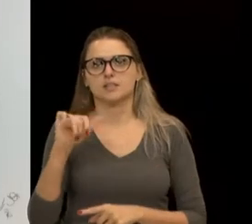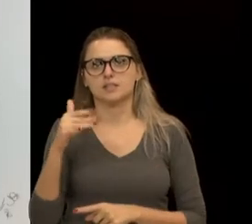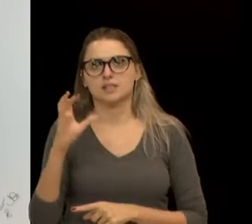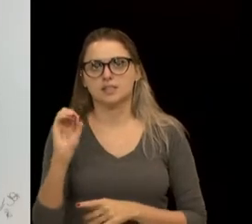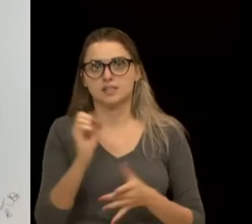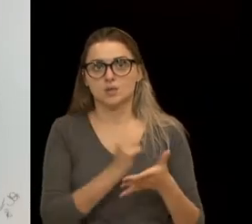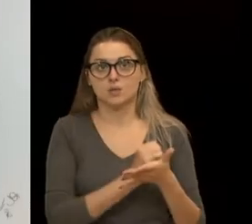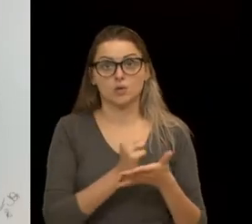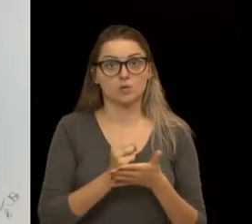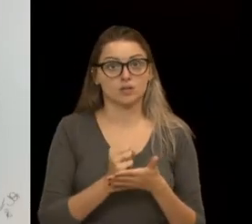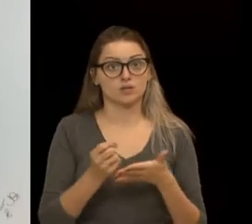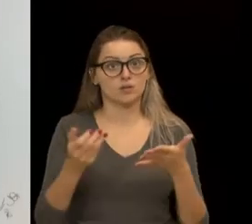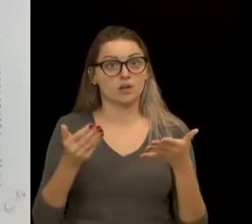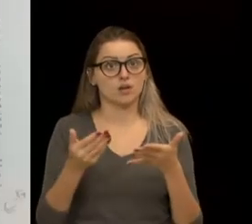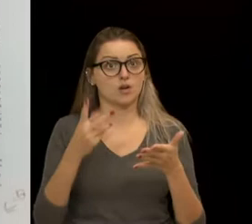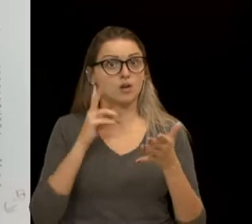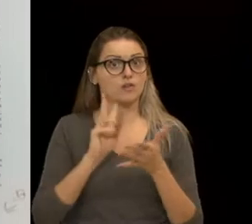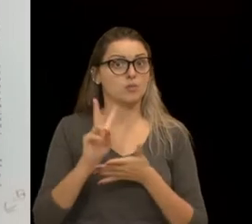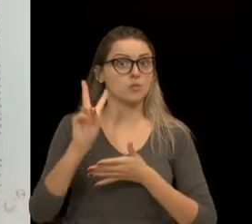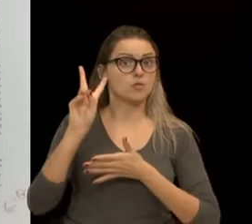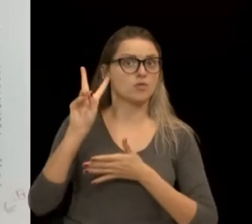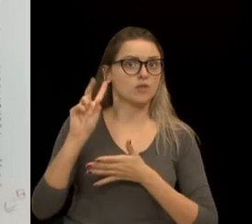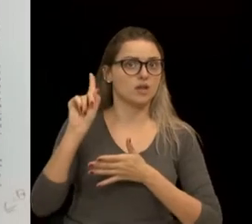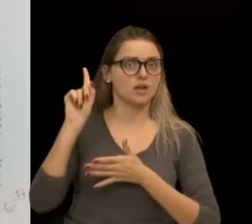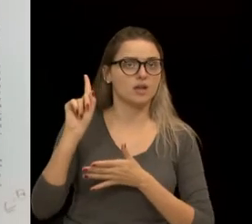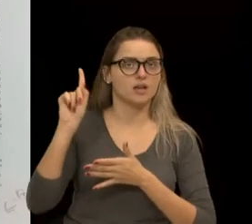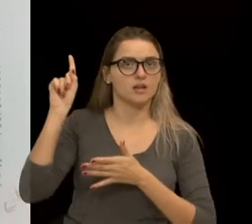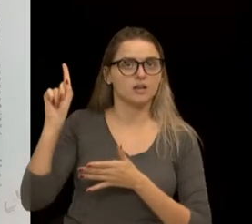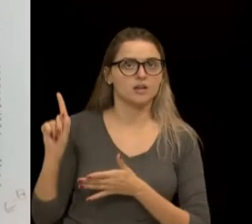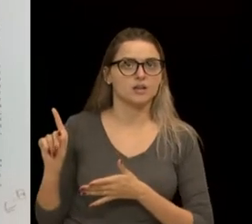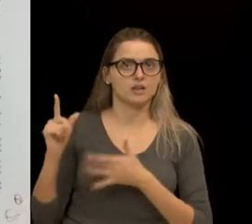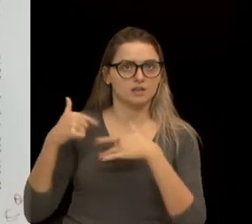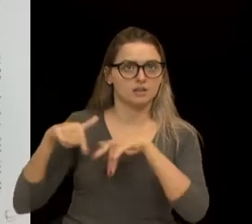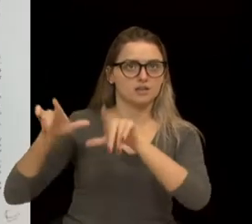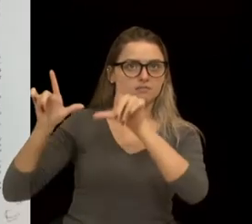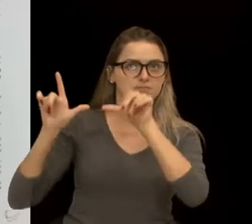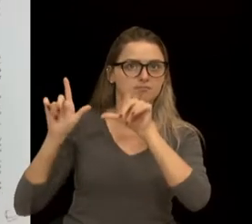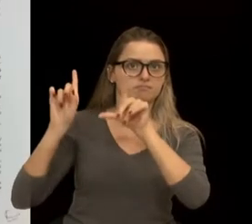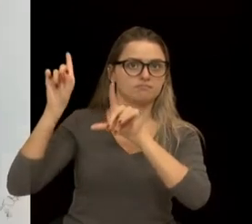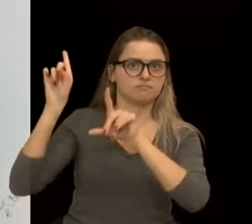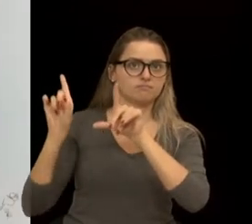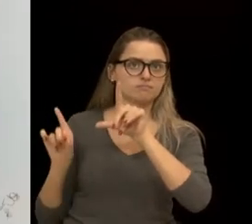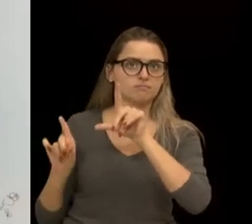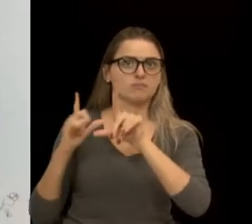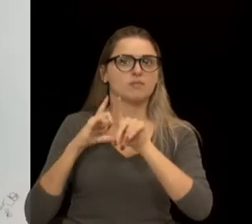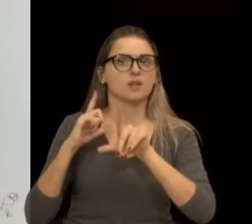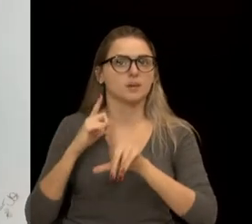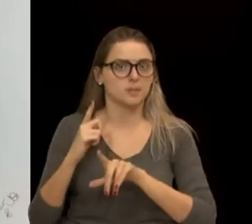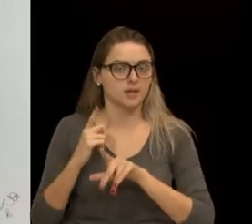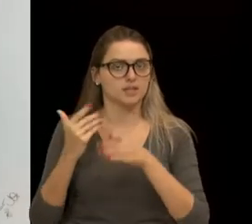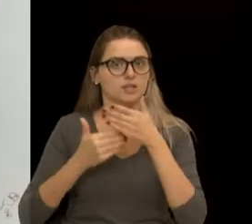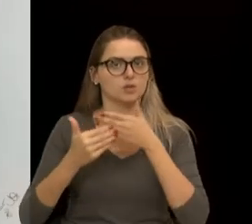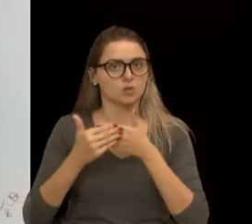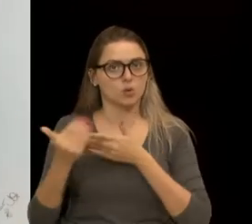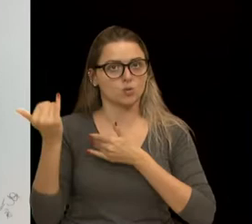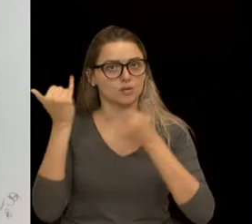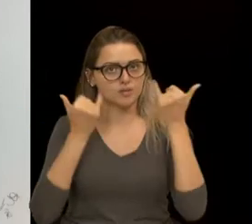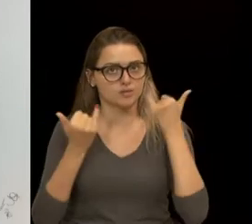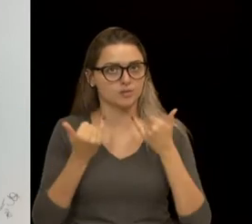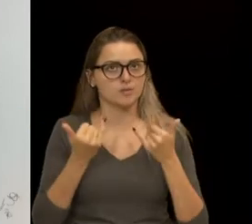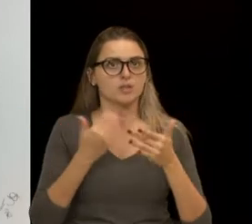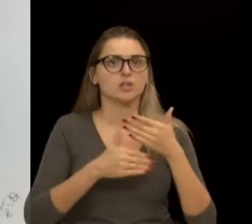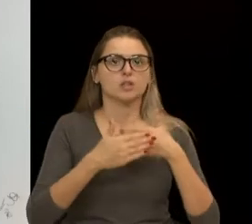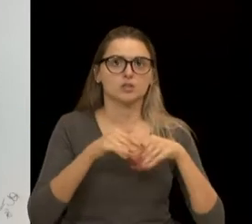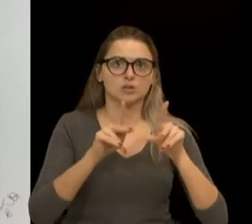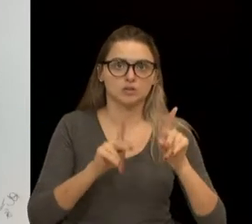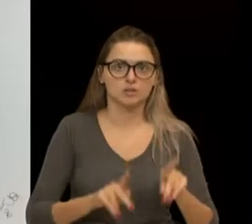E aí vamos pegar alguns dos itens que estão... É para estarem lá, né, essas informações. Provavelmente o pessoal do